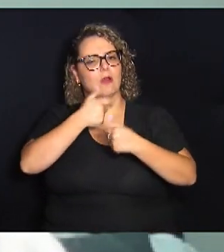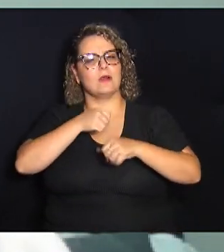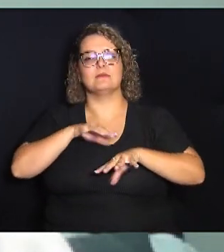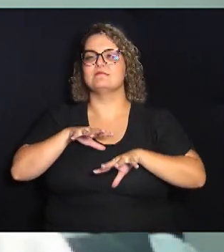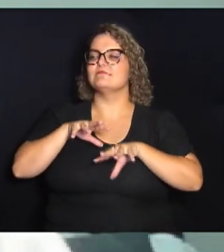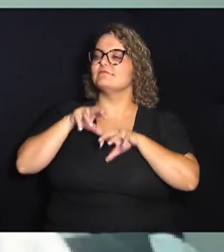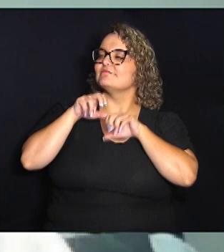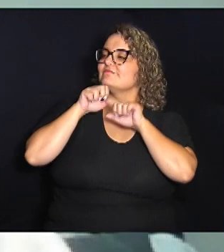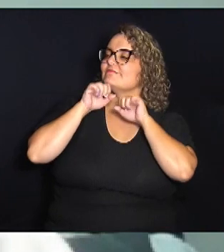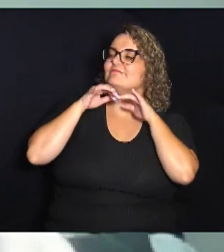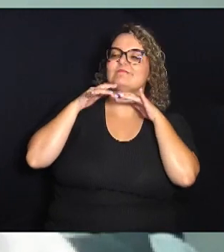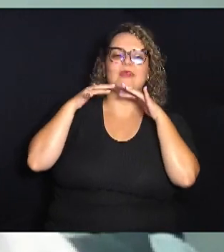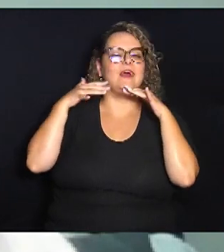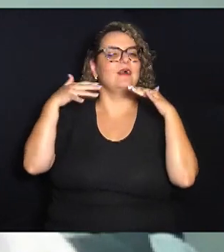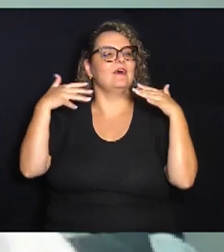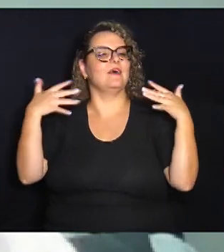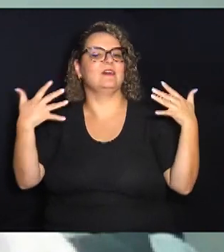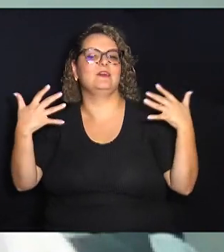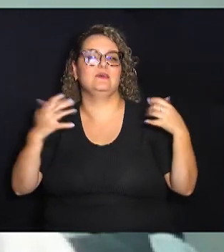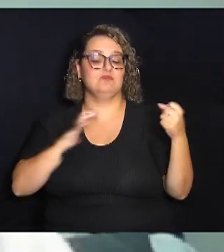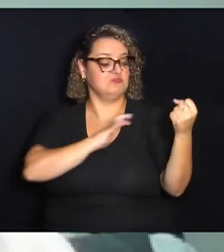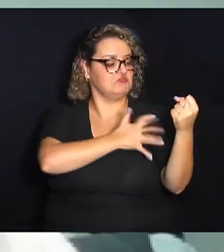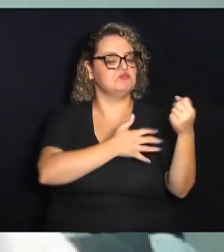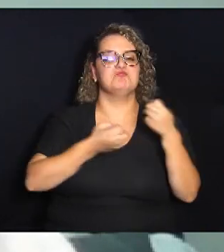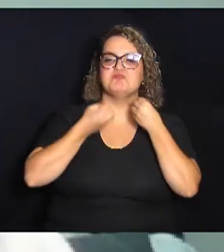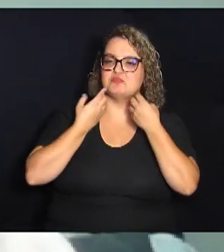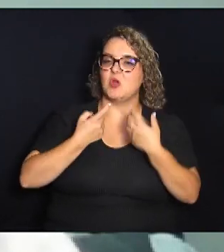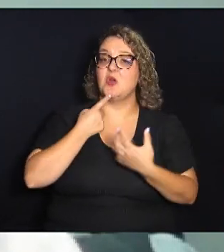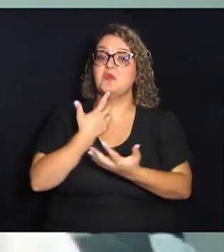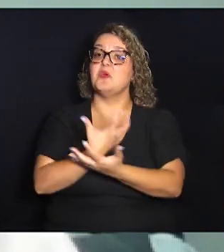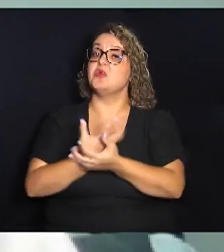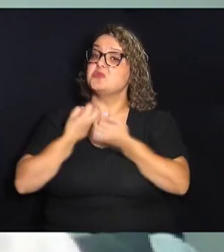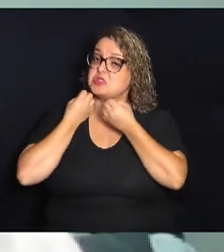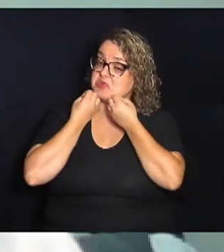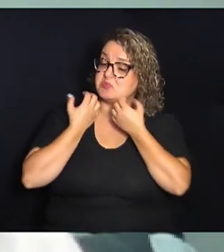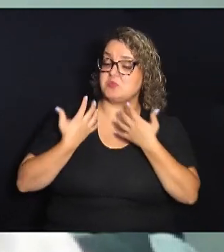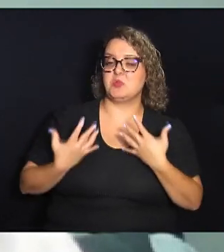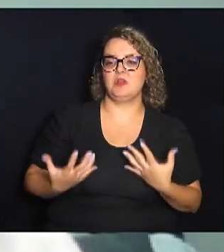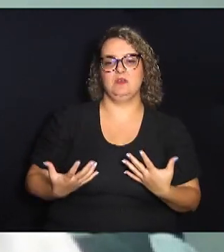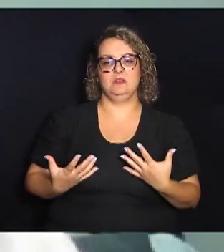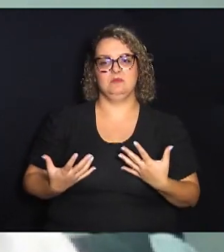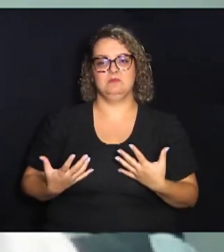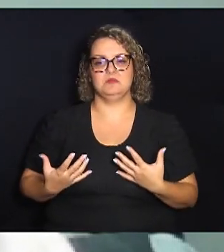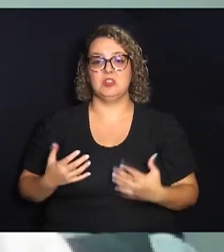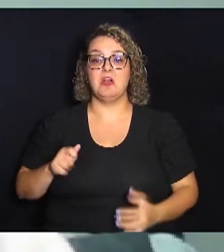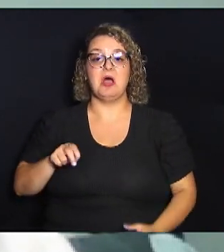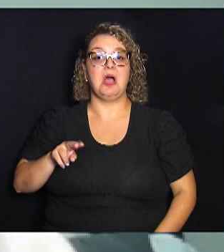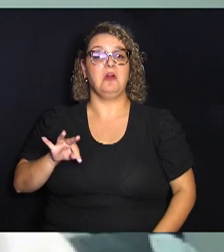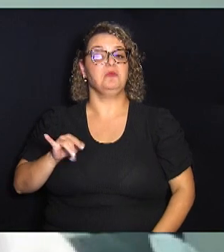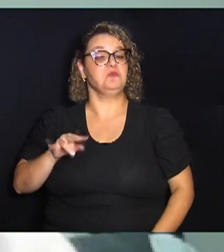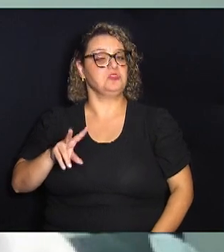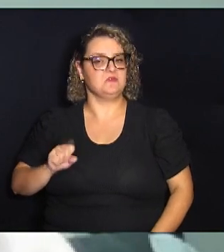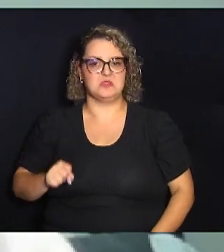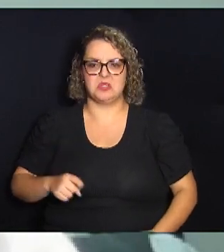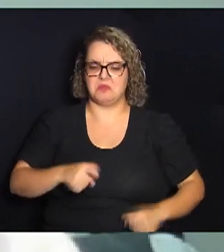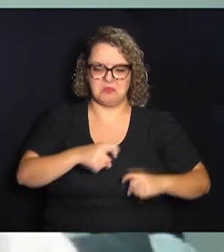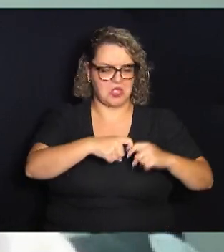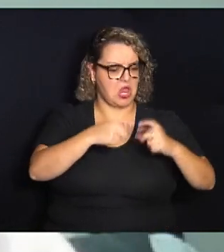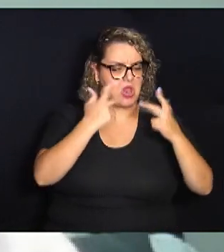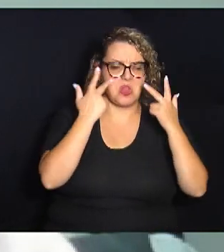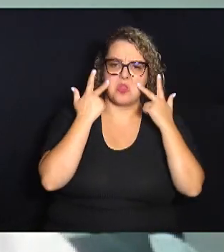cheirosas, estão com musculatura boa, com ossos bons, elas estão altivas, elas têm uma vida sexual